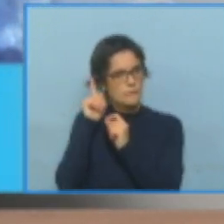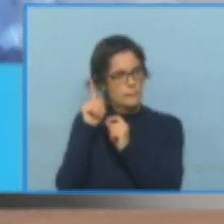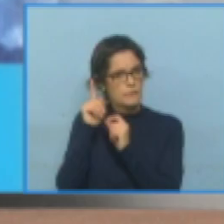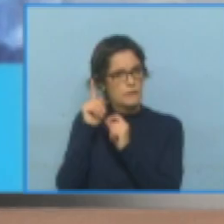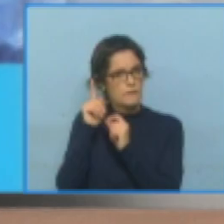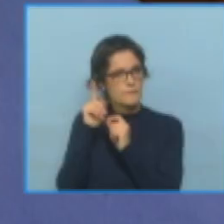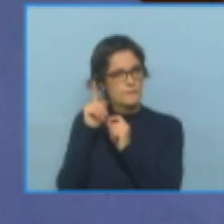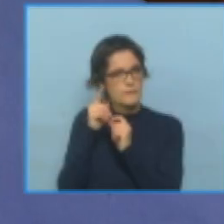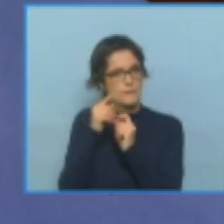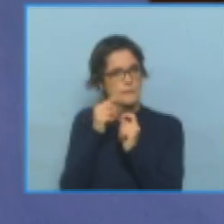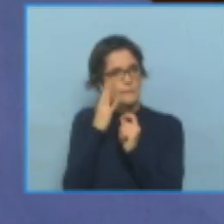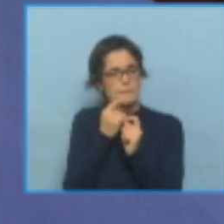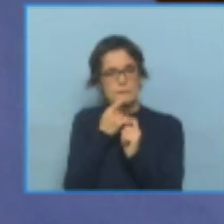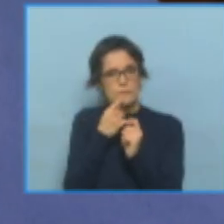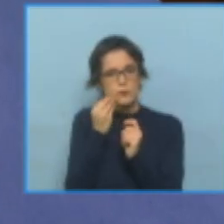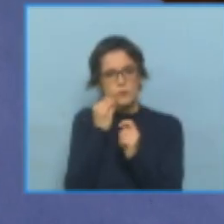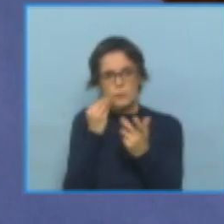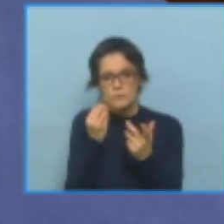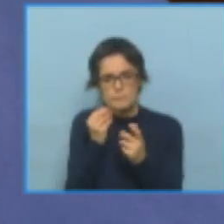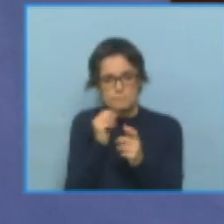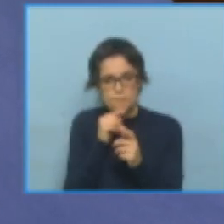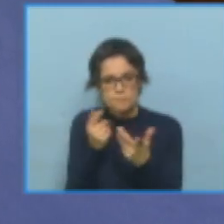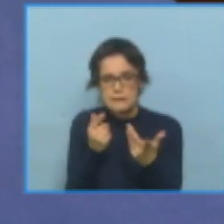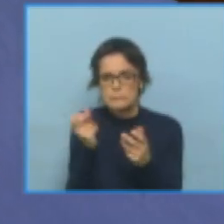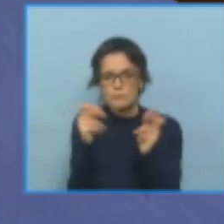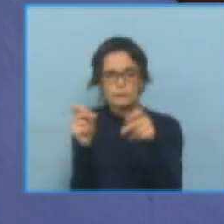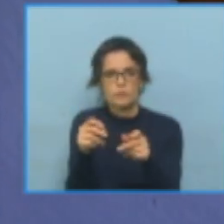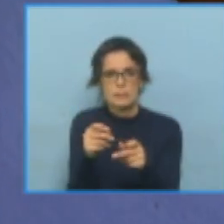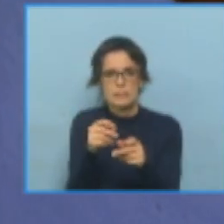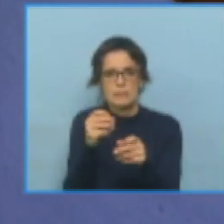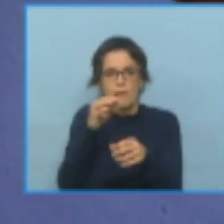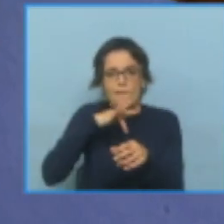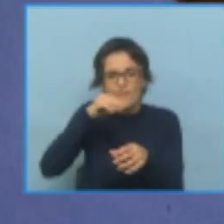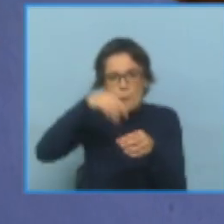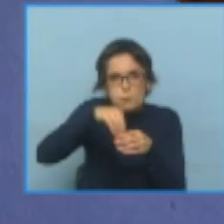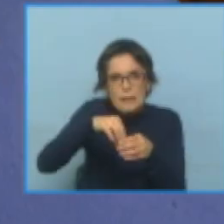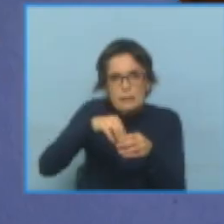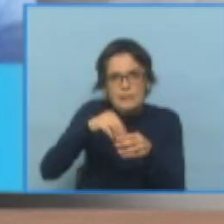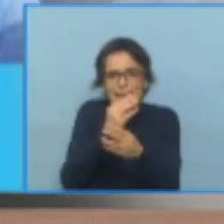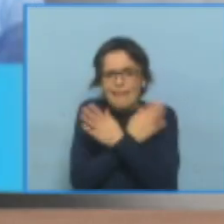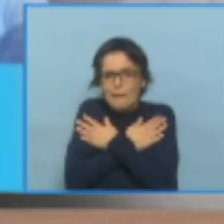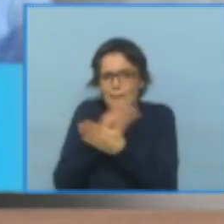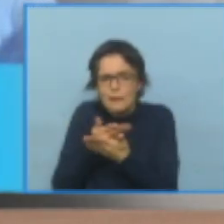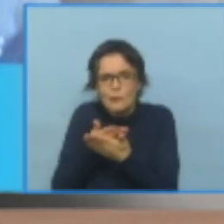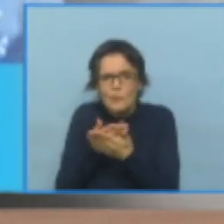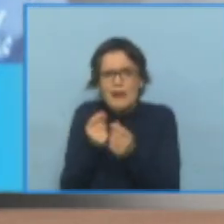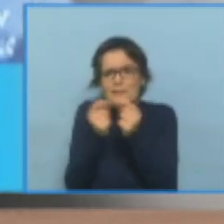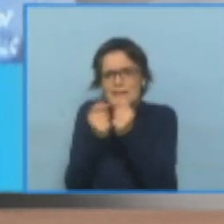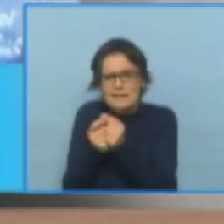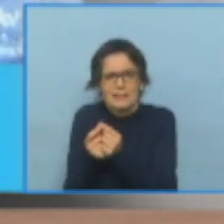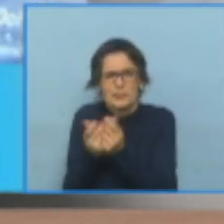como é que isso pode acontecer dentro da família, como é que isso pode acontecer entre amigos, como é que isso pode acontecer entre vizinhos, não é? Faz todo sentido. Essas palavras do